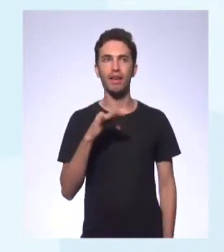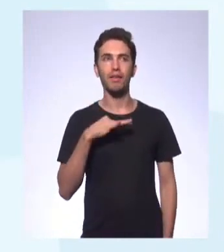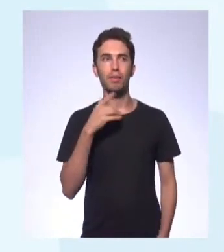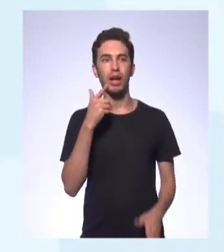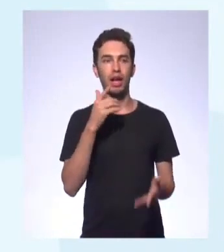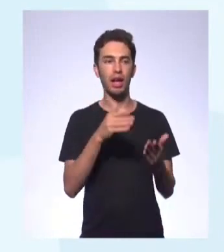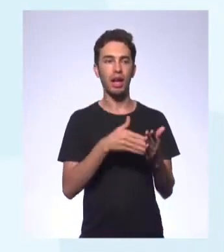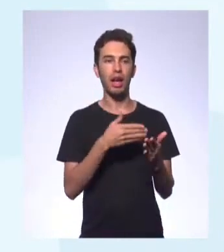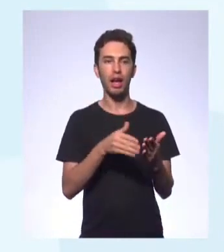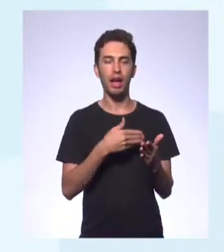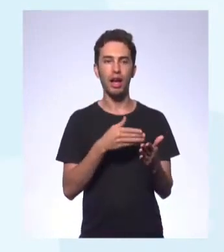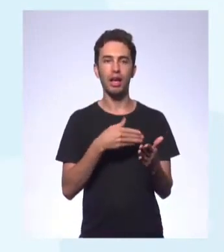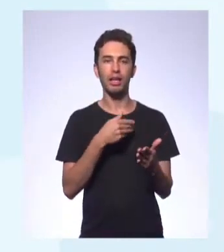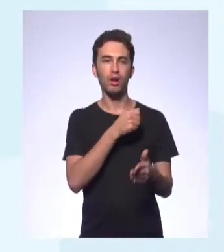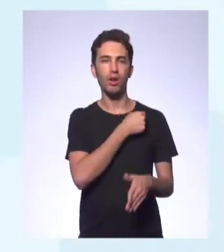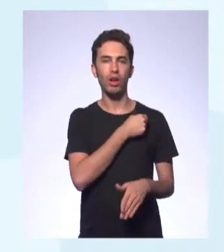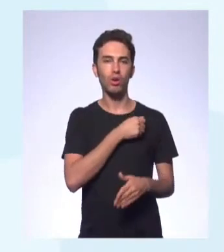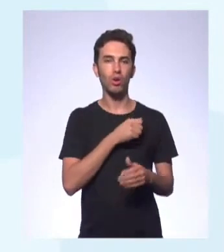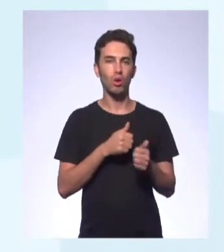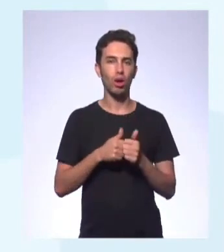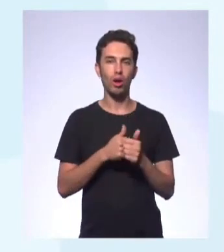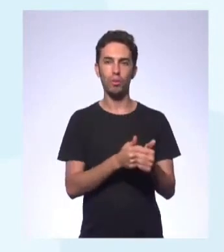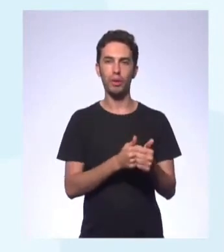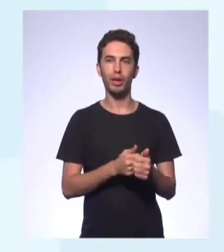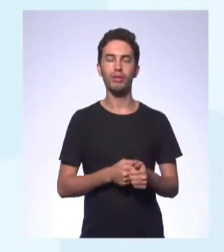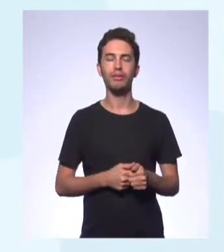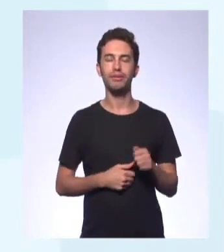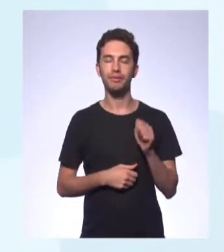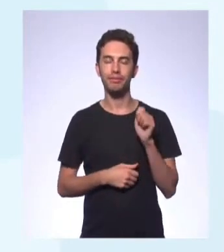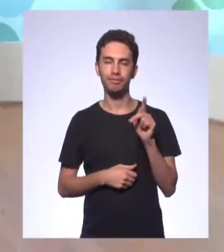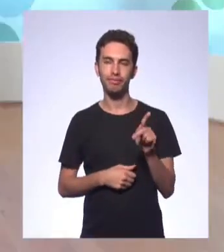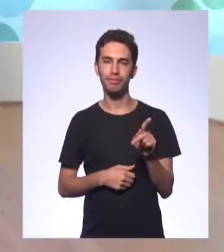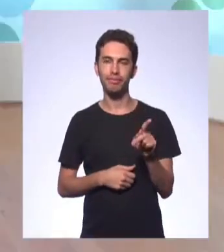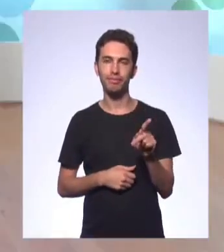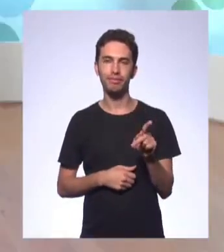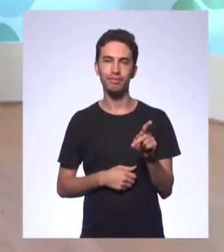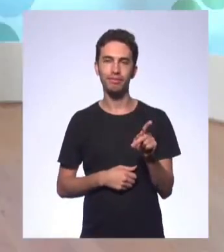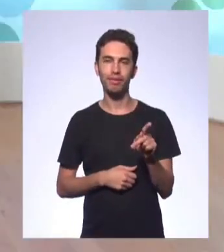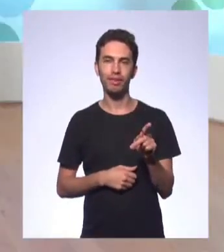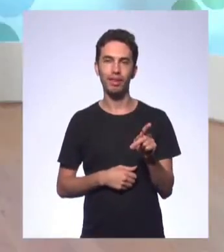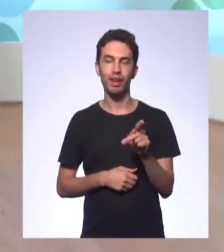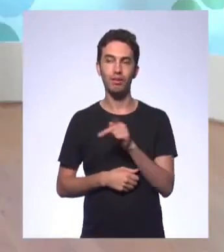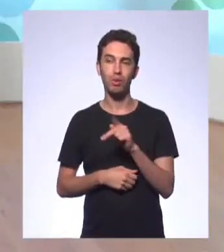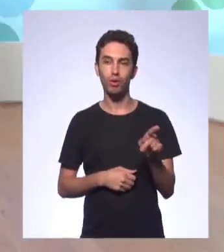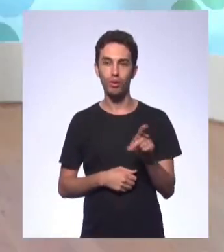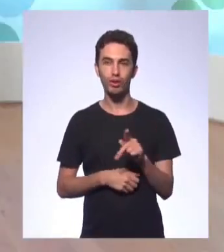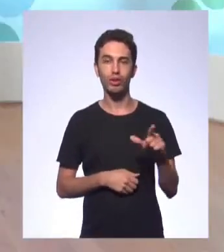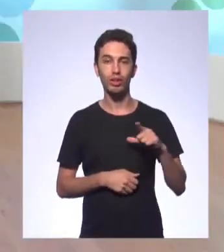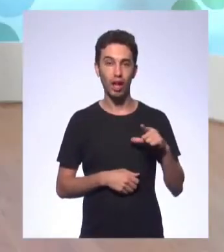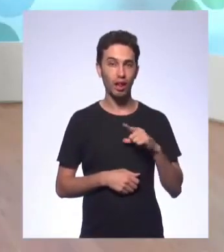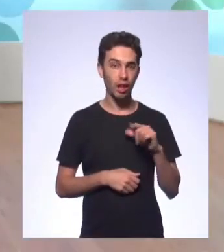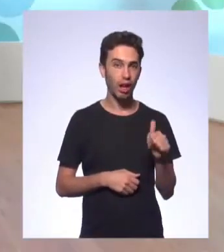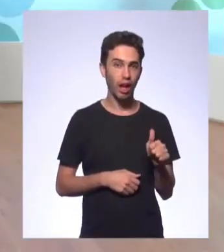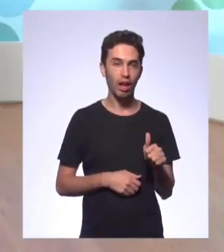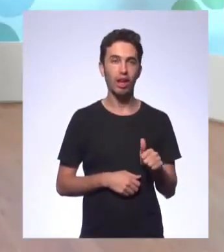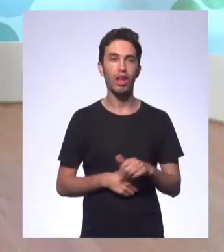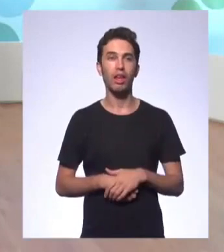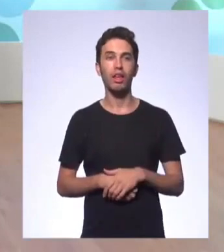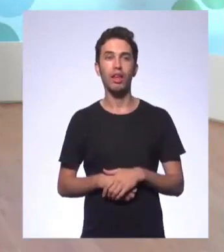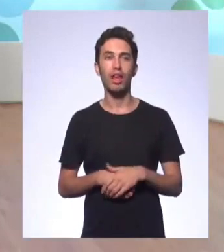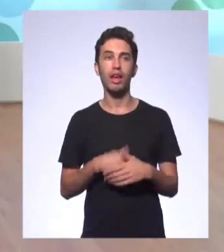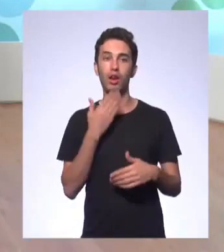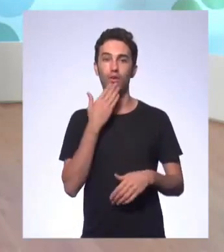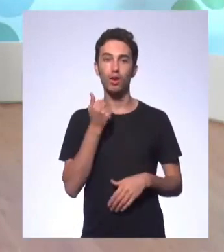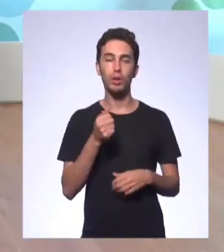essa aula com a gente hoje aqui. Beleza? E aí, prof, os professores já estão aí, alunos? Eu vou pedir